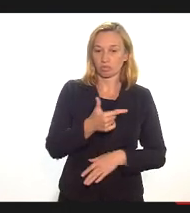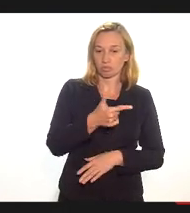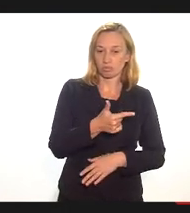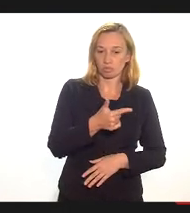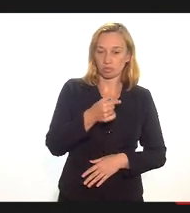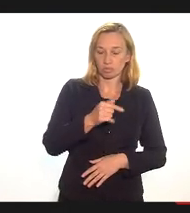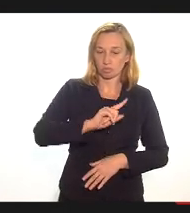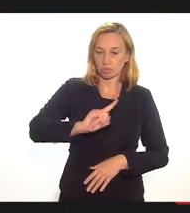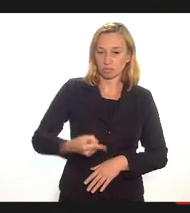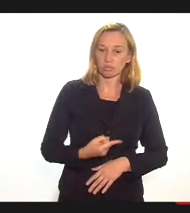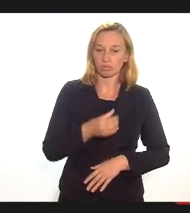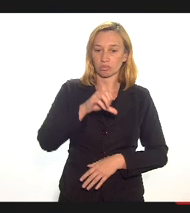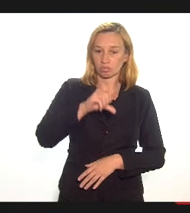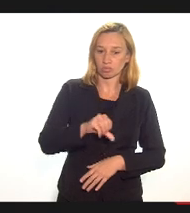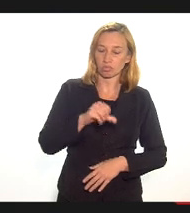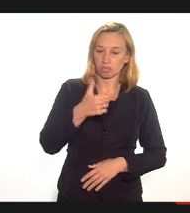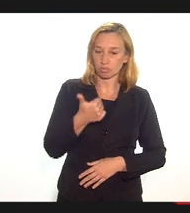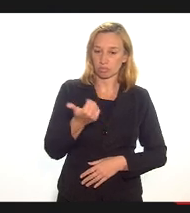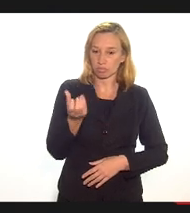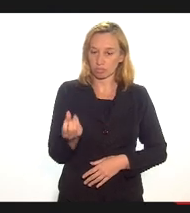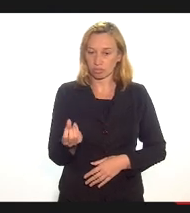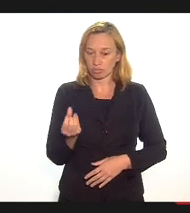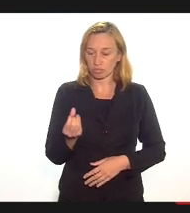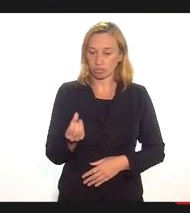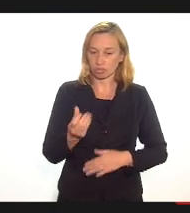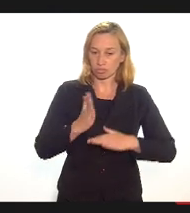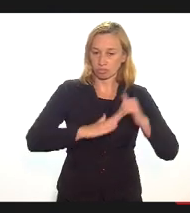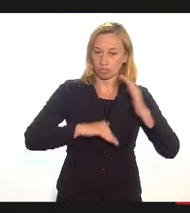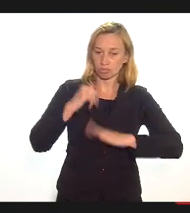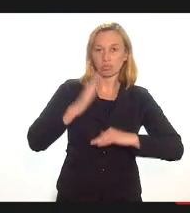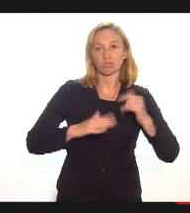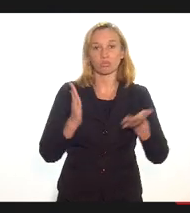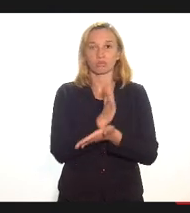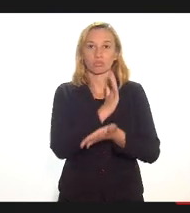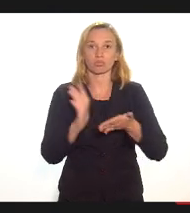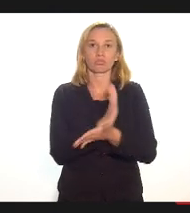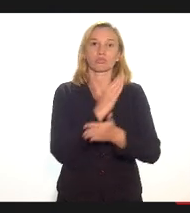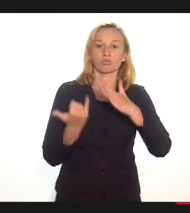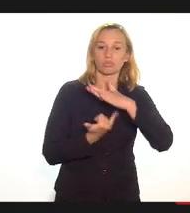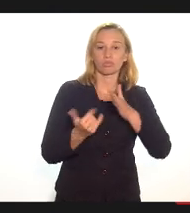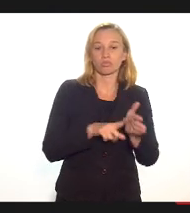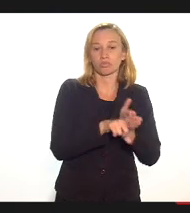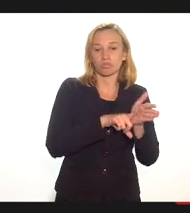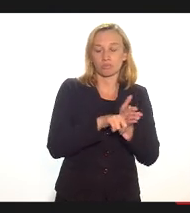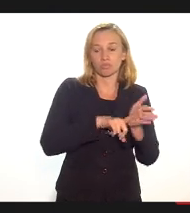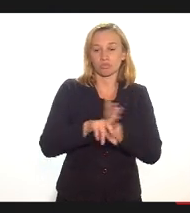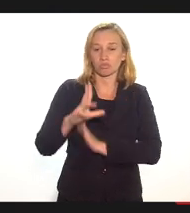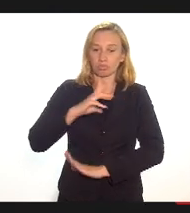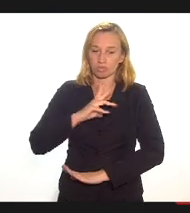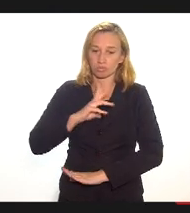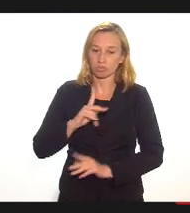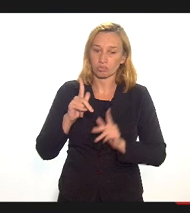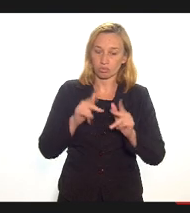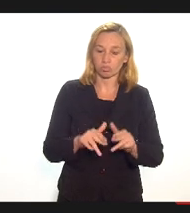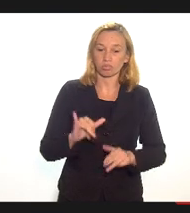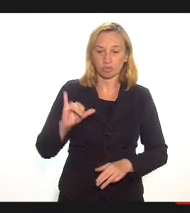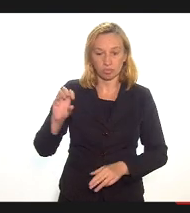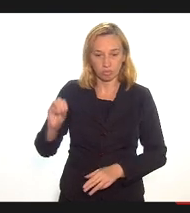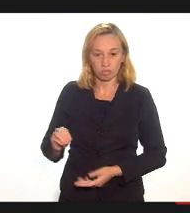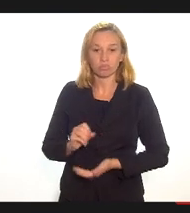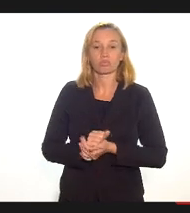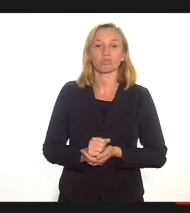7.916 profissionais. E alguns institutos fizeram a sua pesquisa à parte, como no caso no INTO,